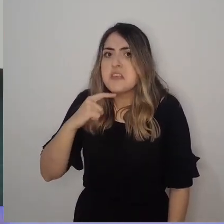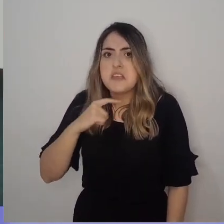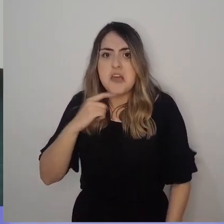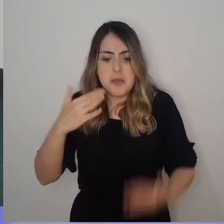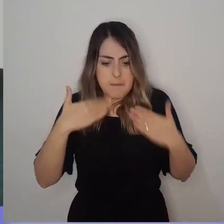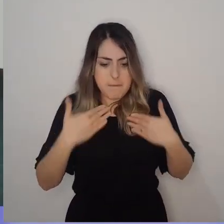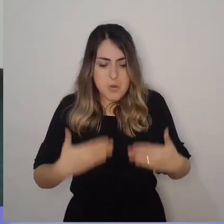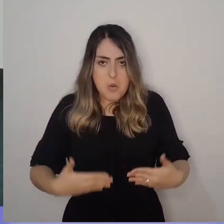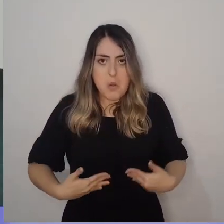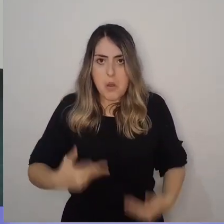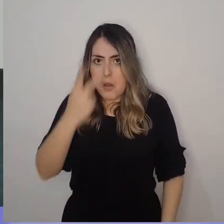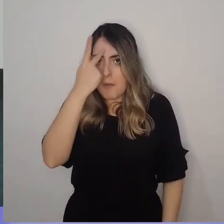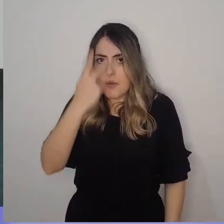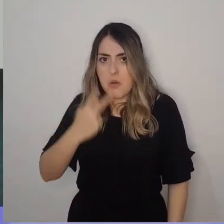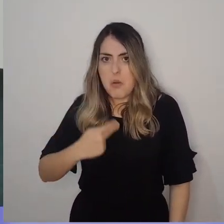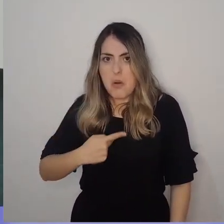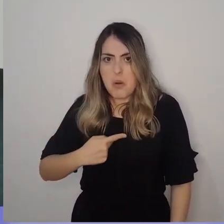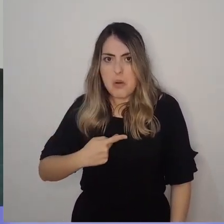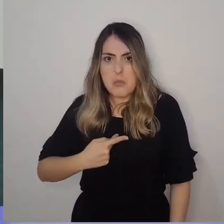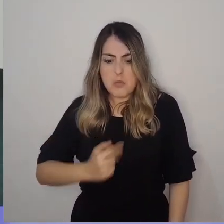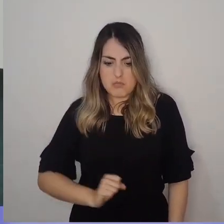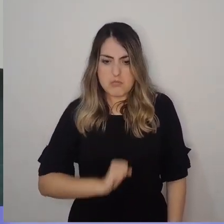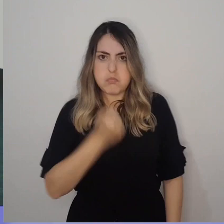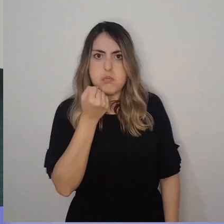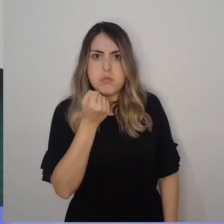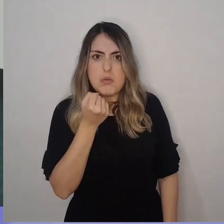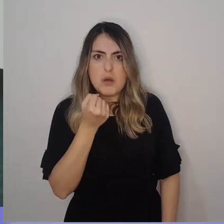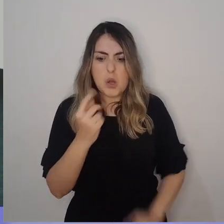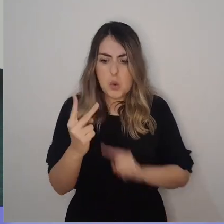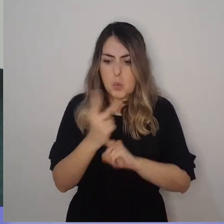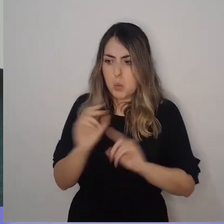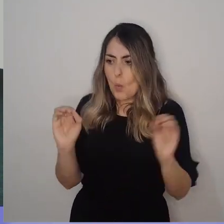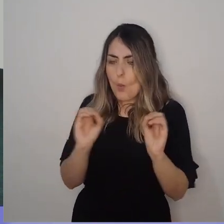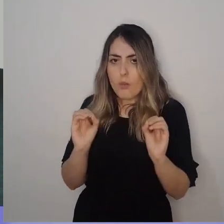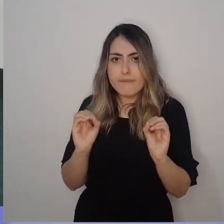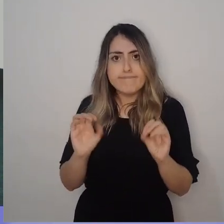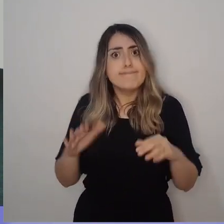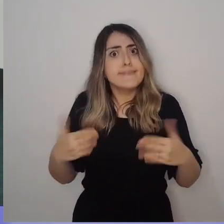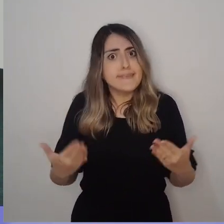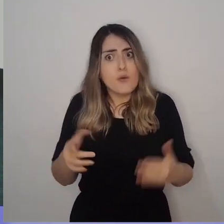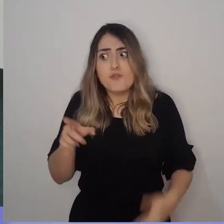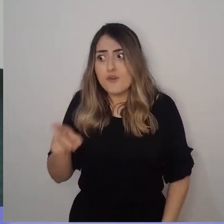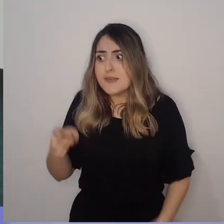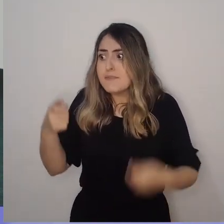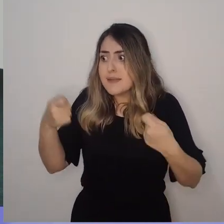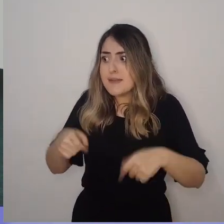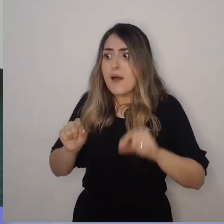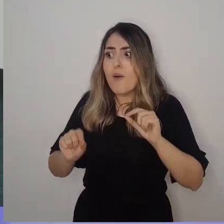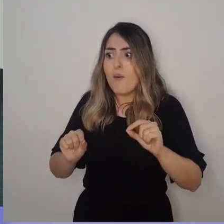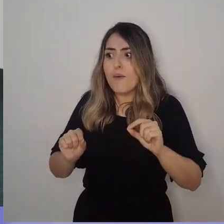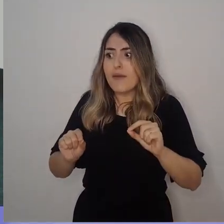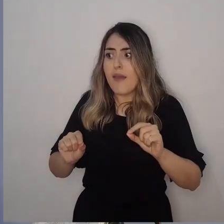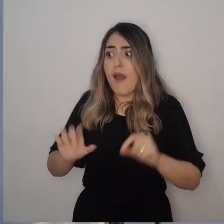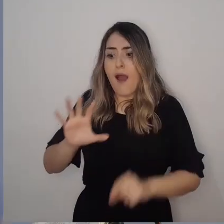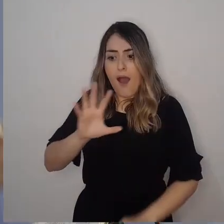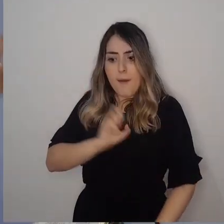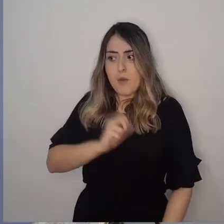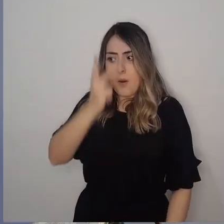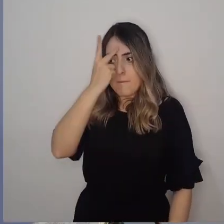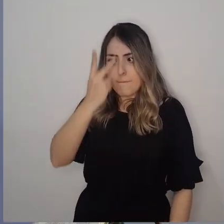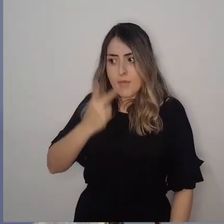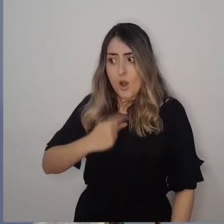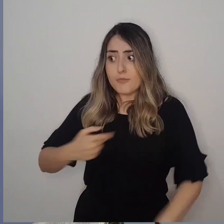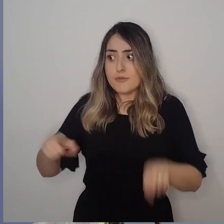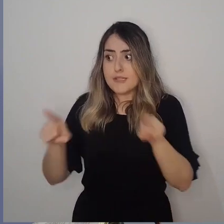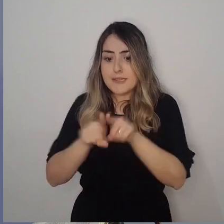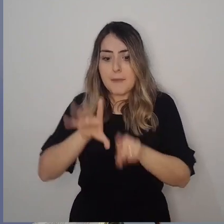é assim que Cristo faz com a igreja. E é assim que o marido deve fazer com a sua esposa. A obra de